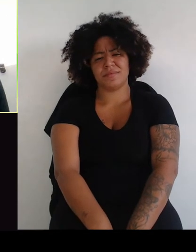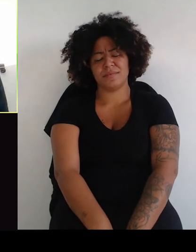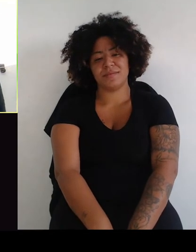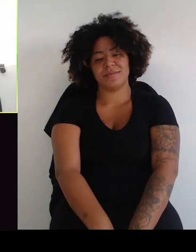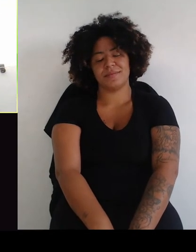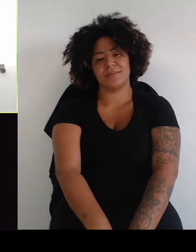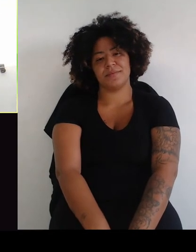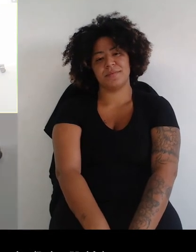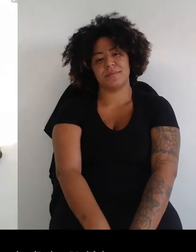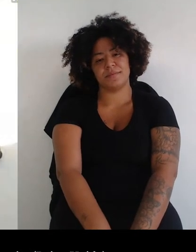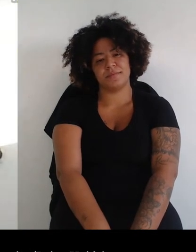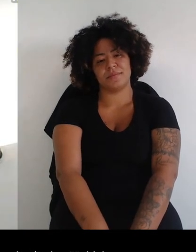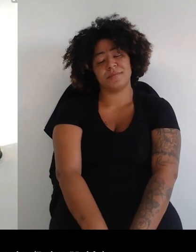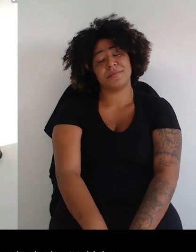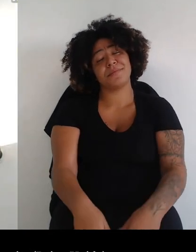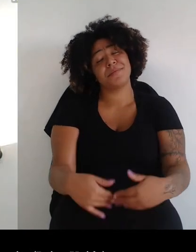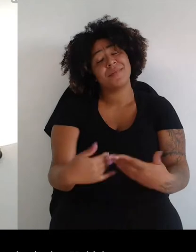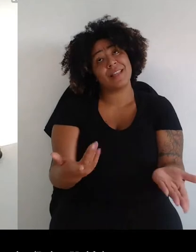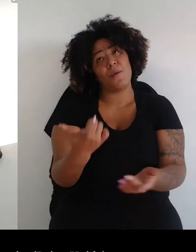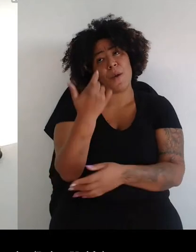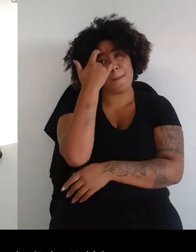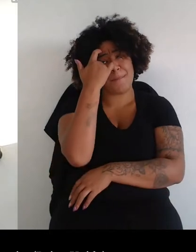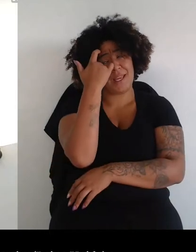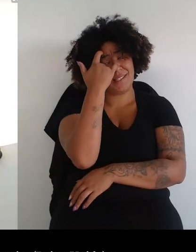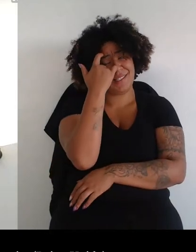eu pensei em muitas coisas obviamente